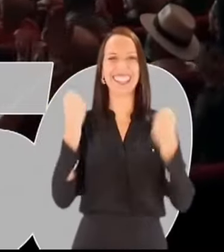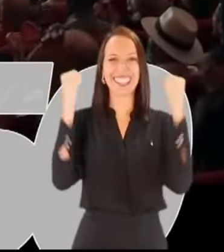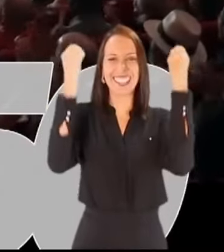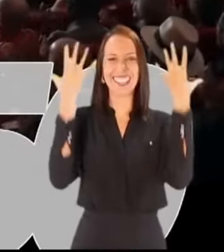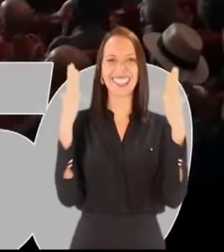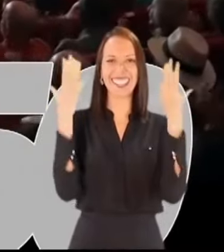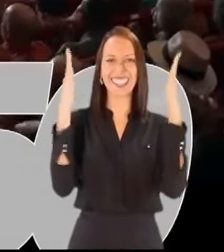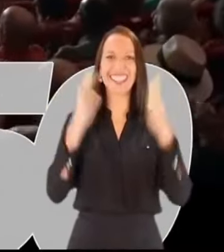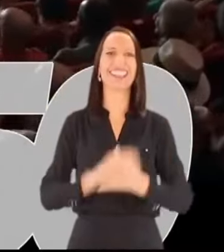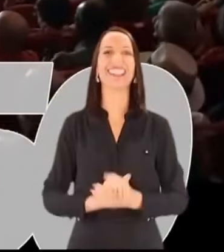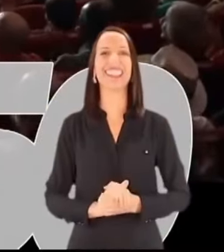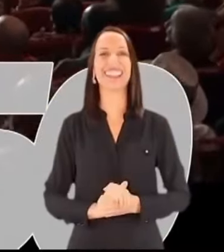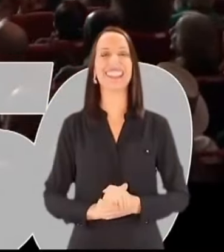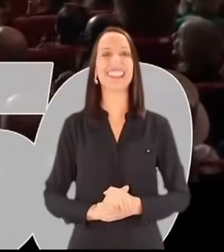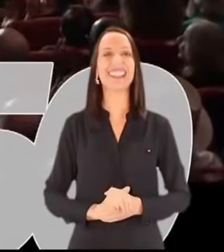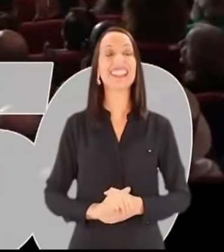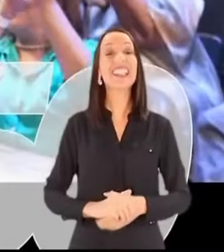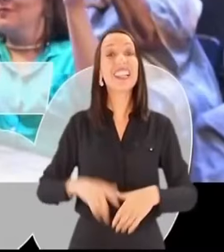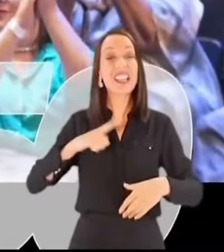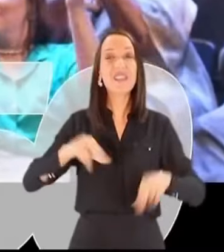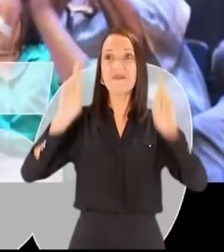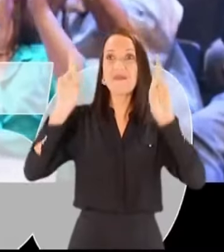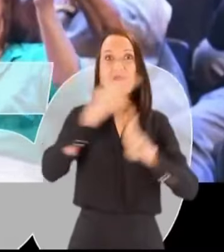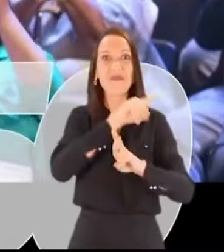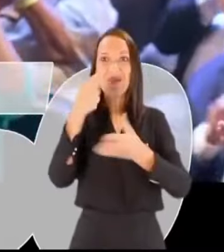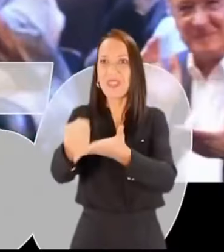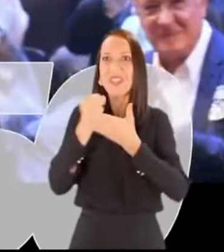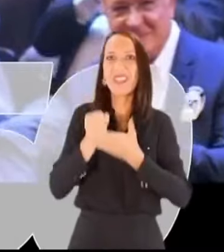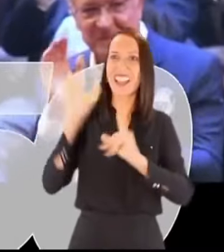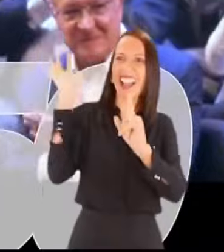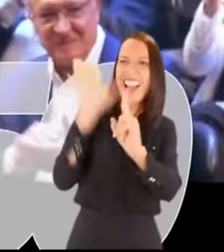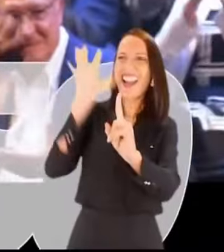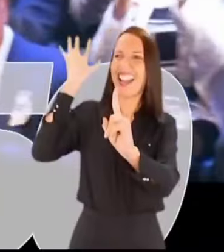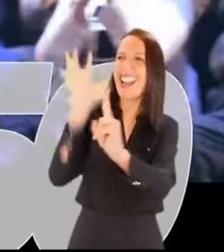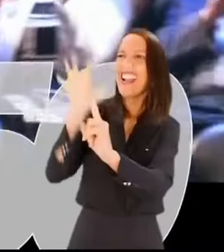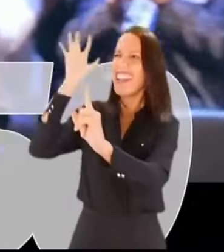E eu espero contar com vocês para convencer